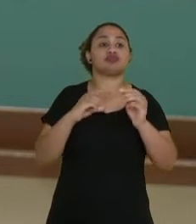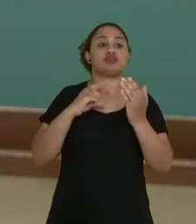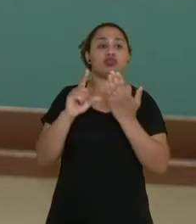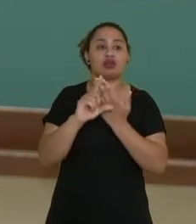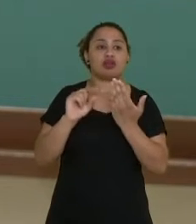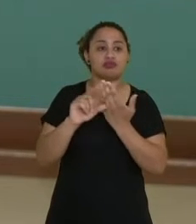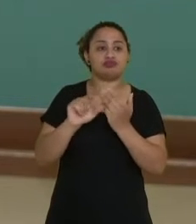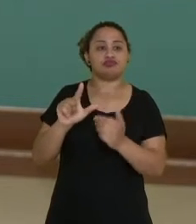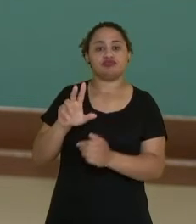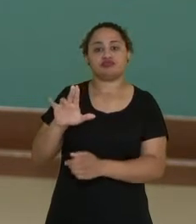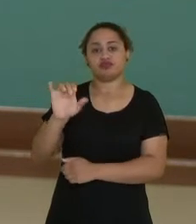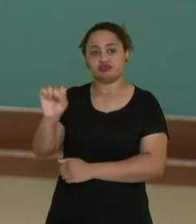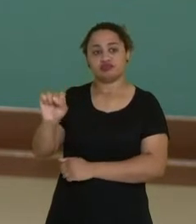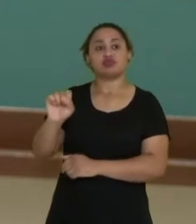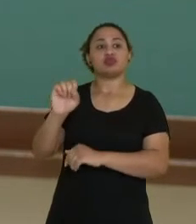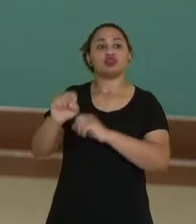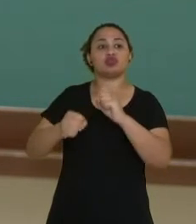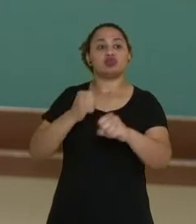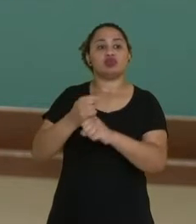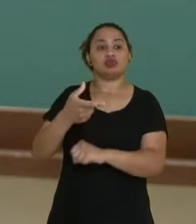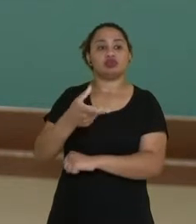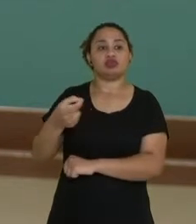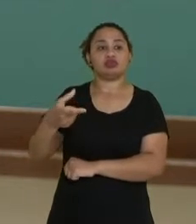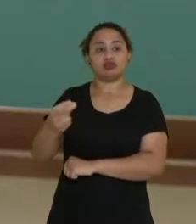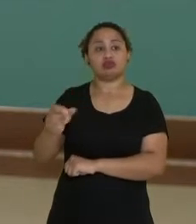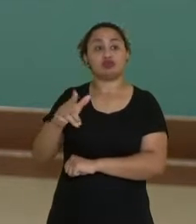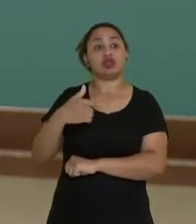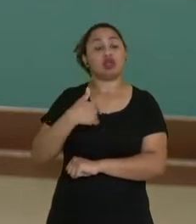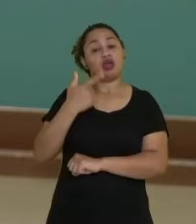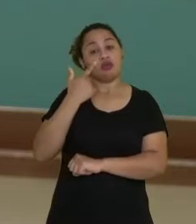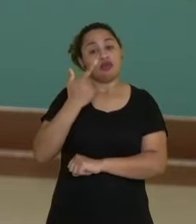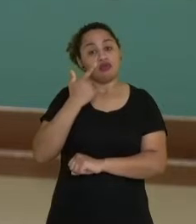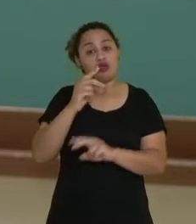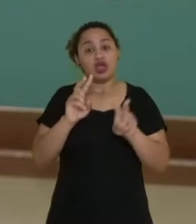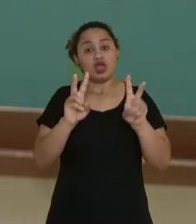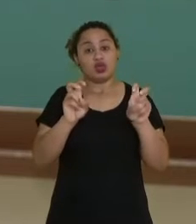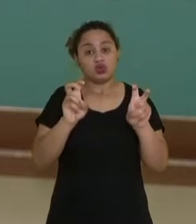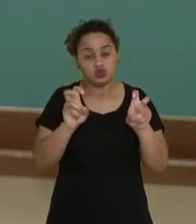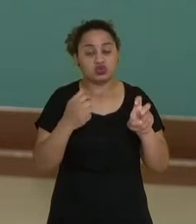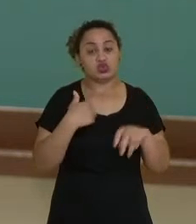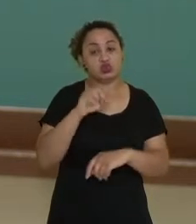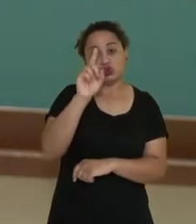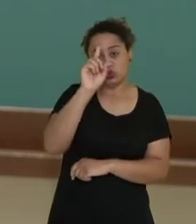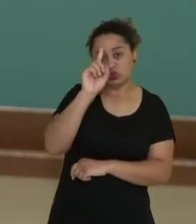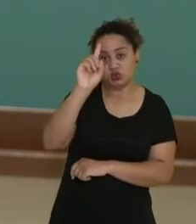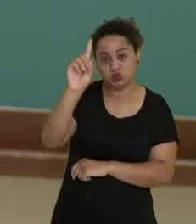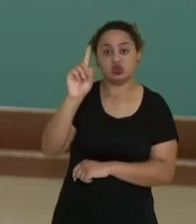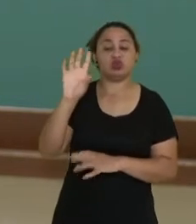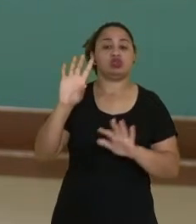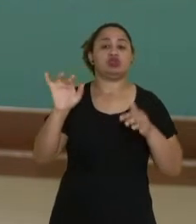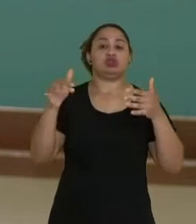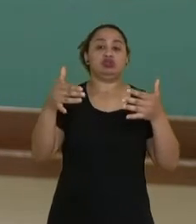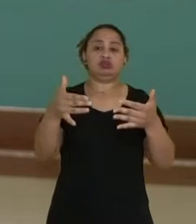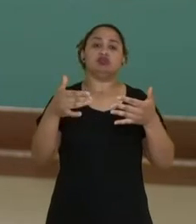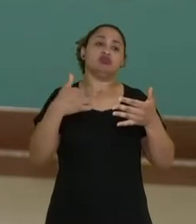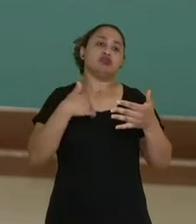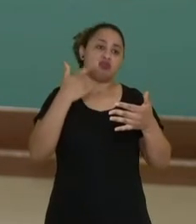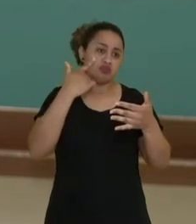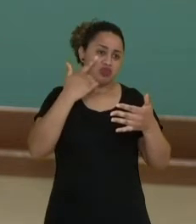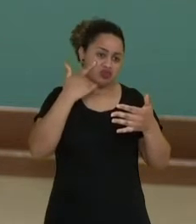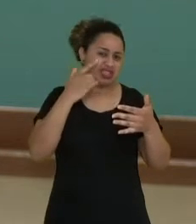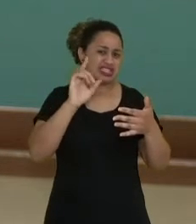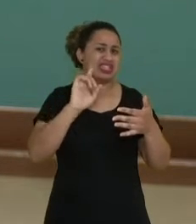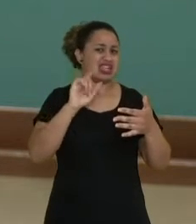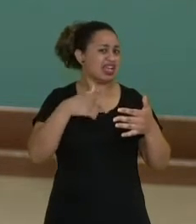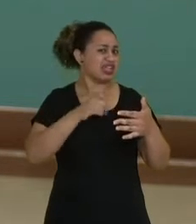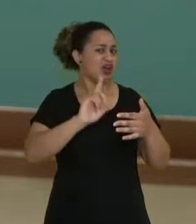2011 estão sempre achar o título a data na uma olhadinha para ver